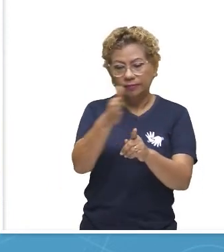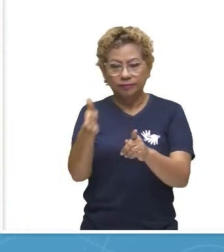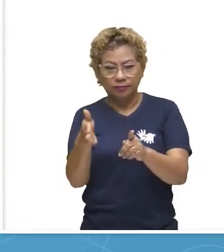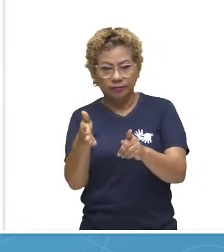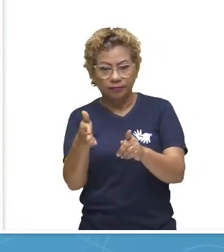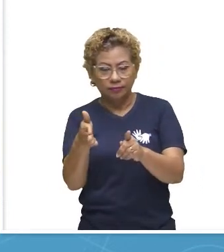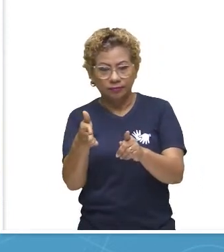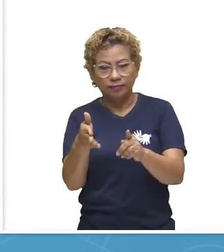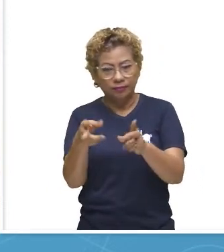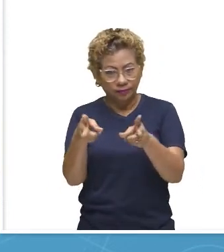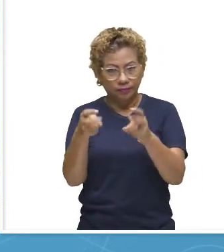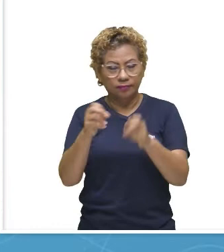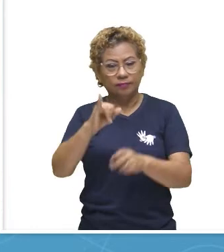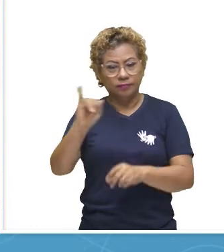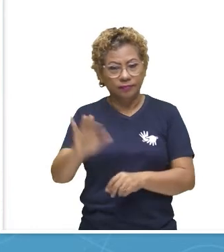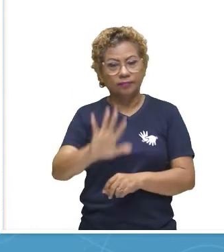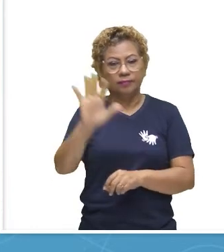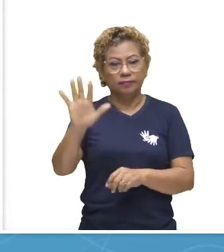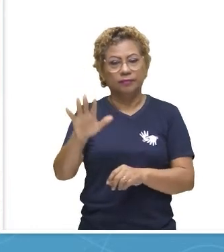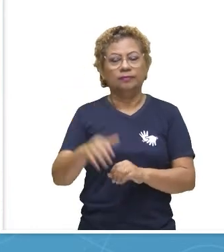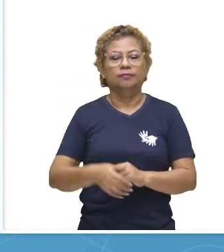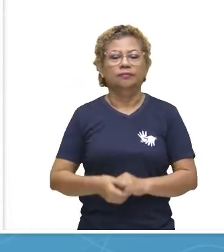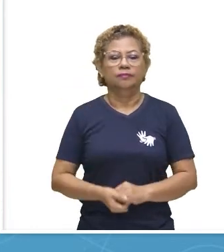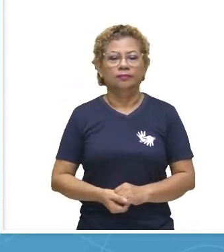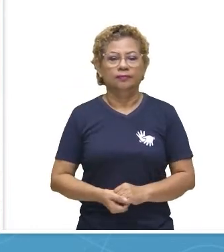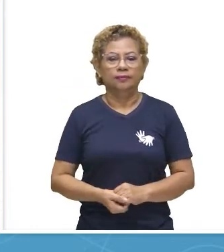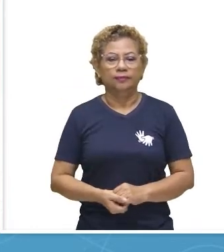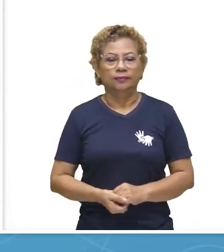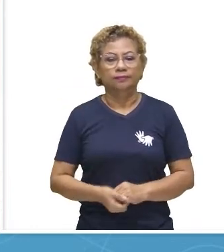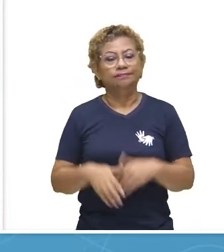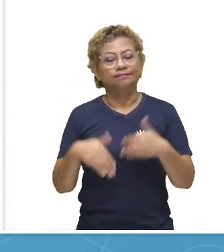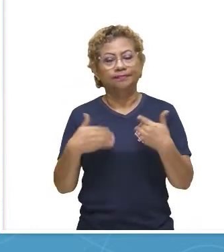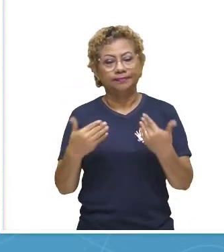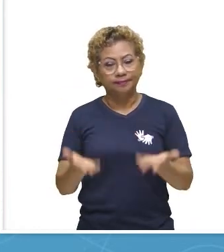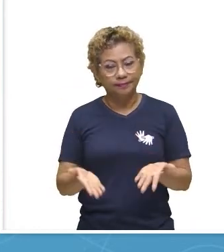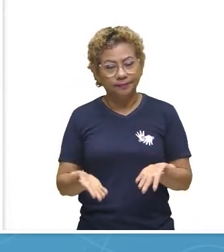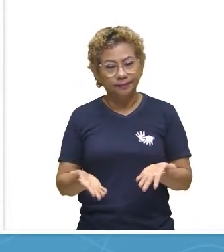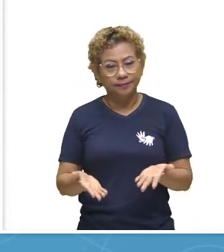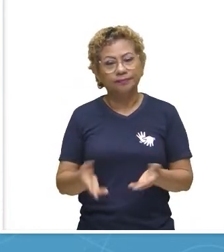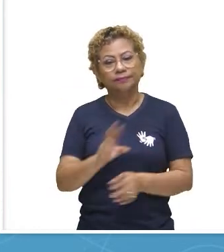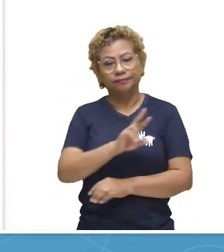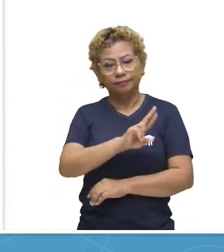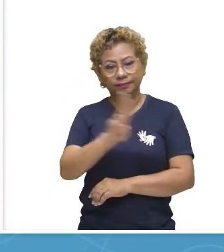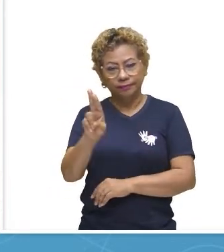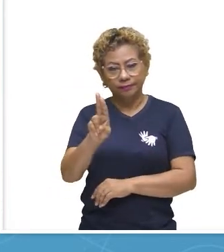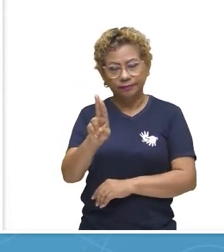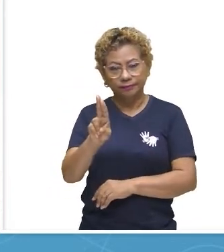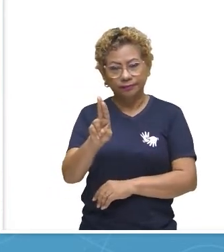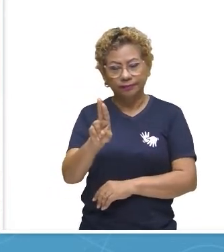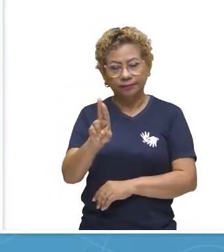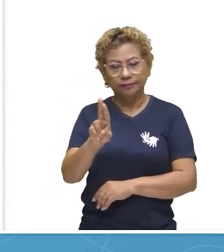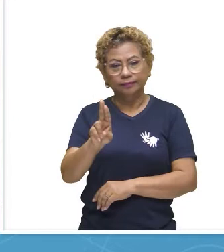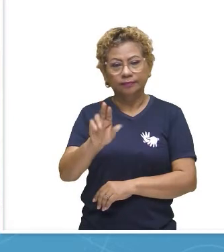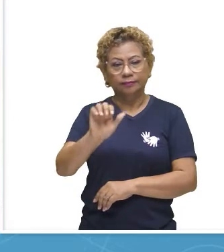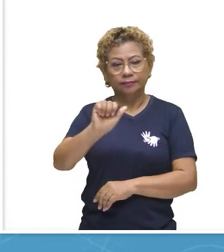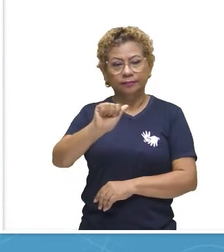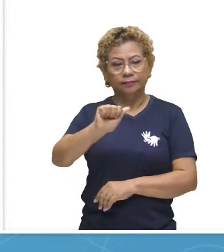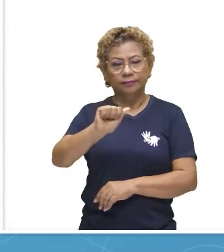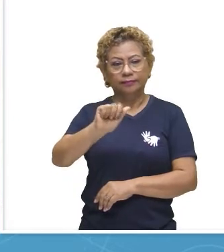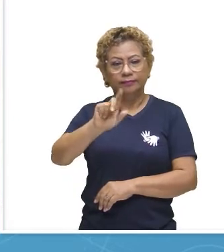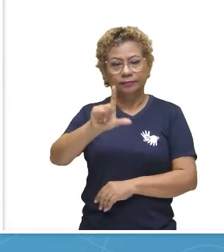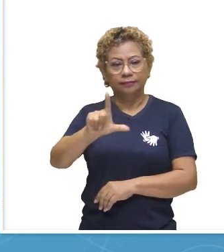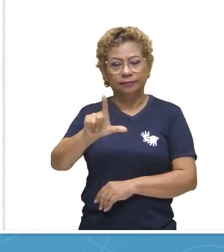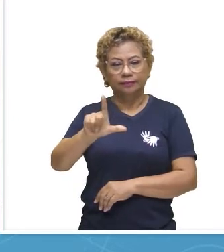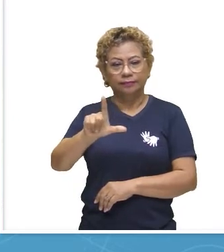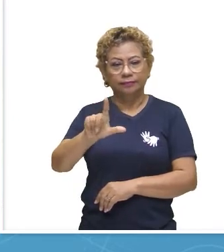está do outro lado da transversal. Então, é ângulo alterno interno. Os dois